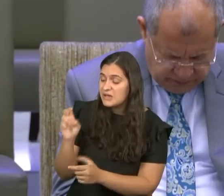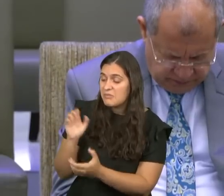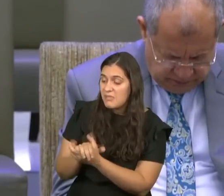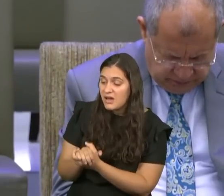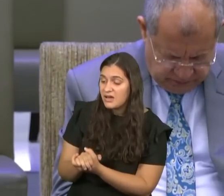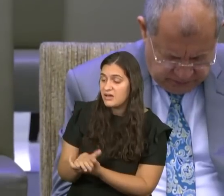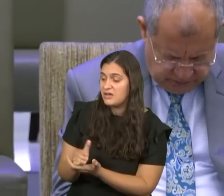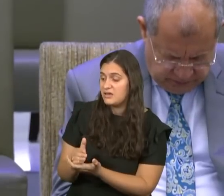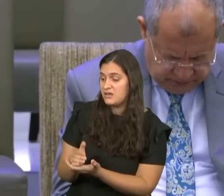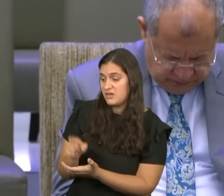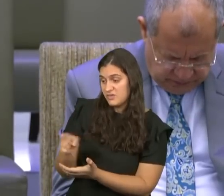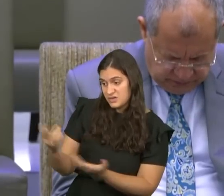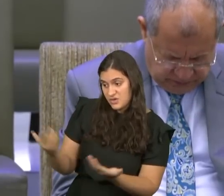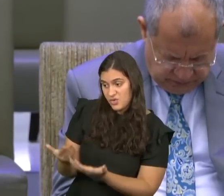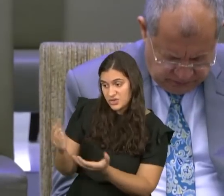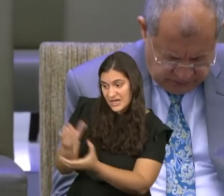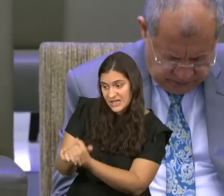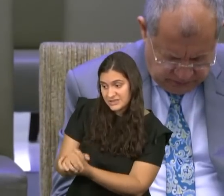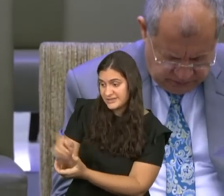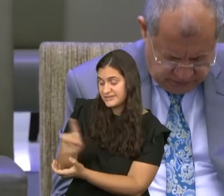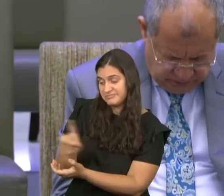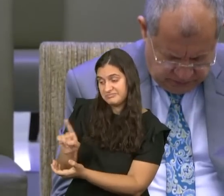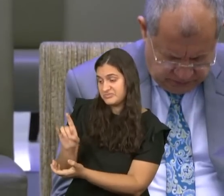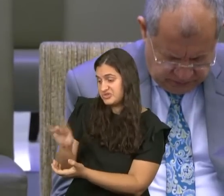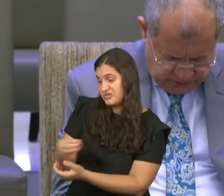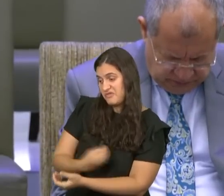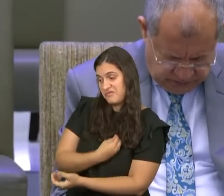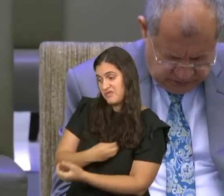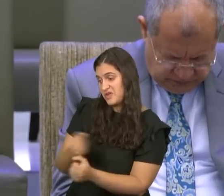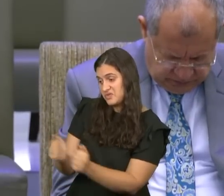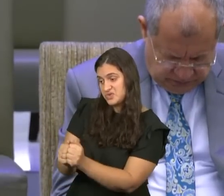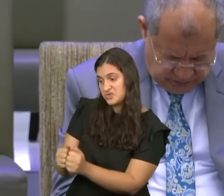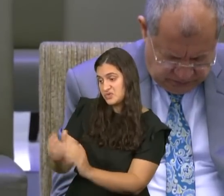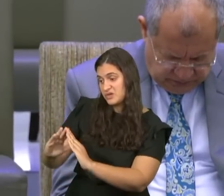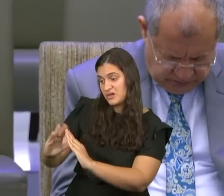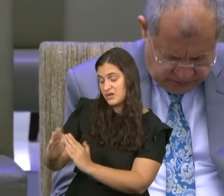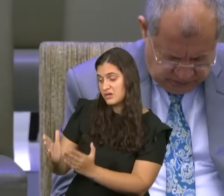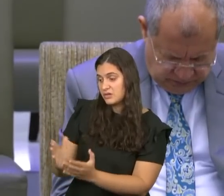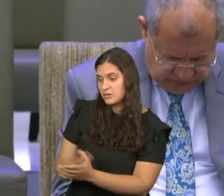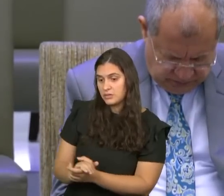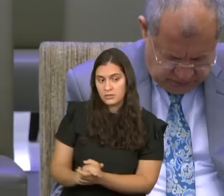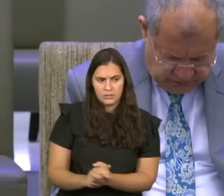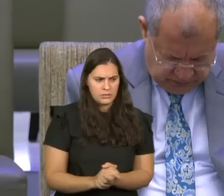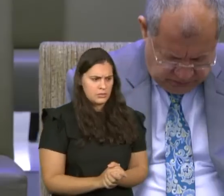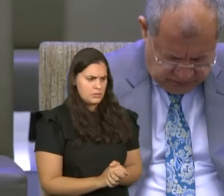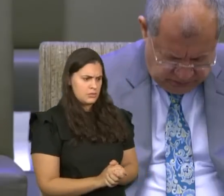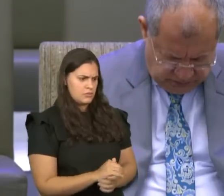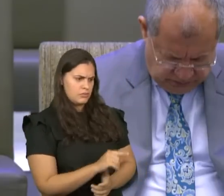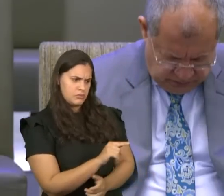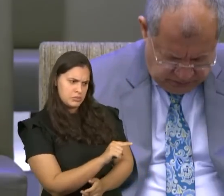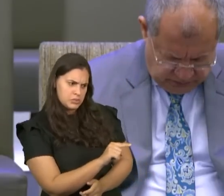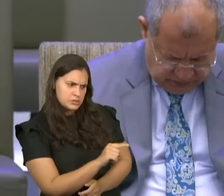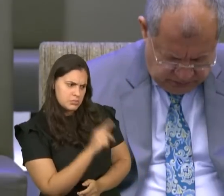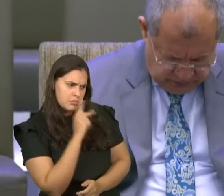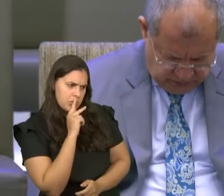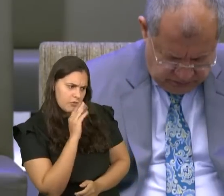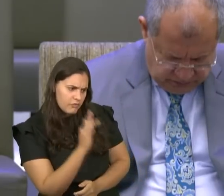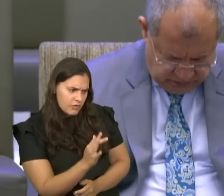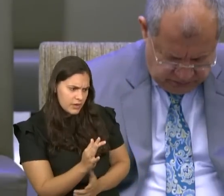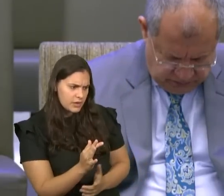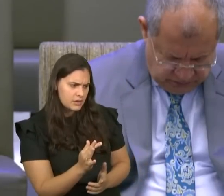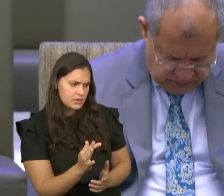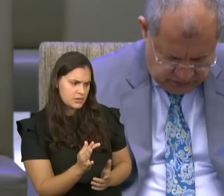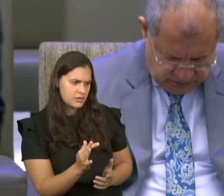casada com um homem com quem vive agora foi quando ela disse o senhor deve ser Profeta